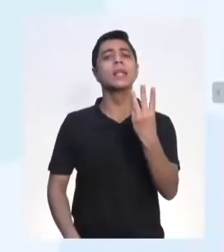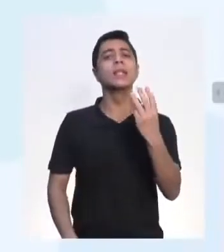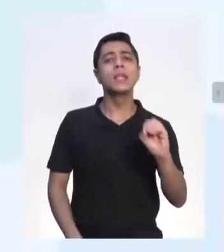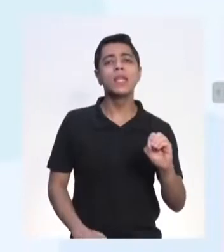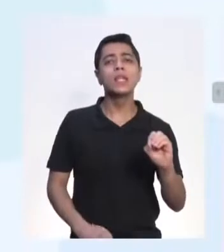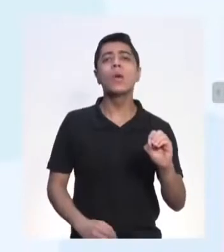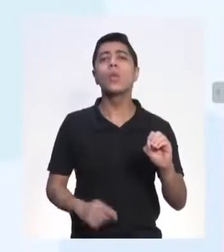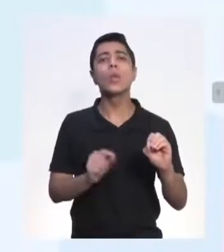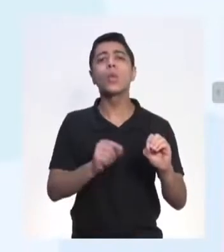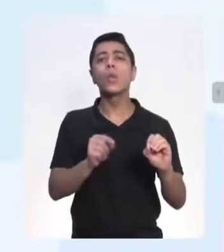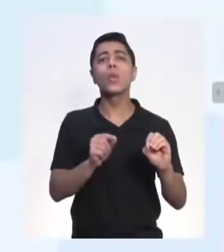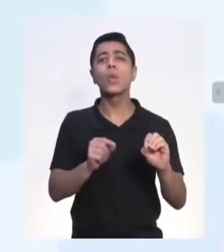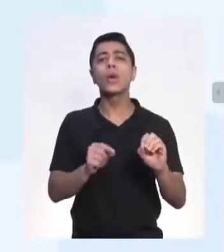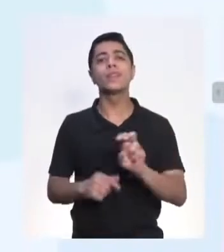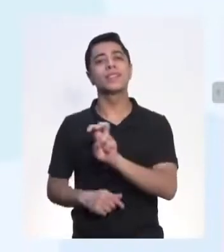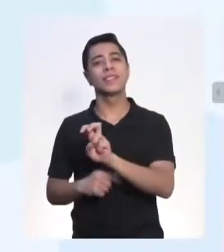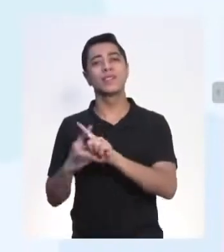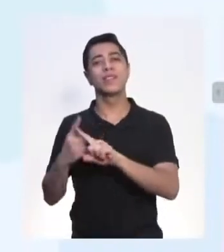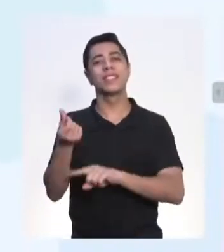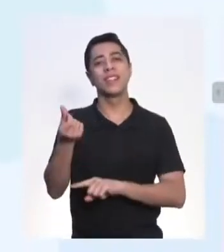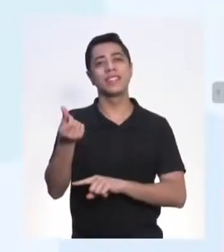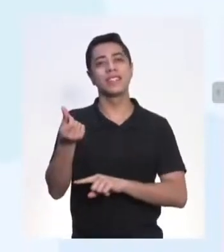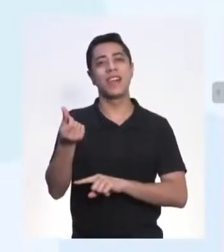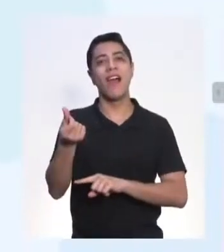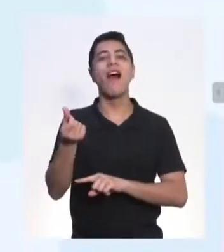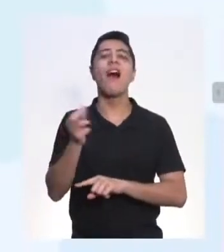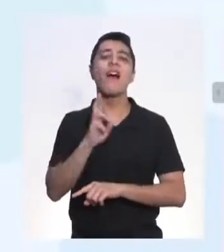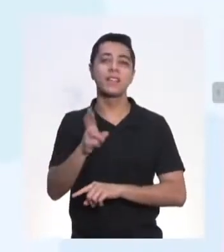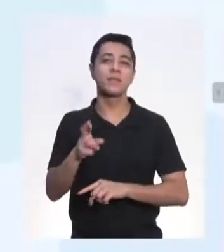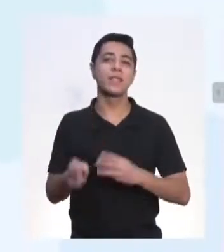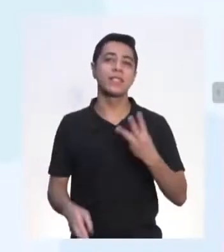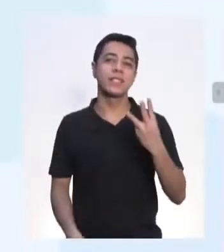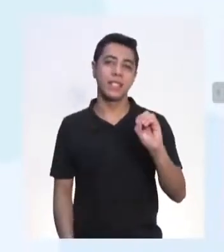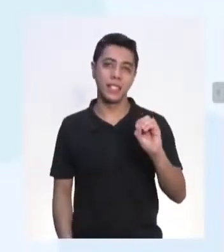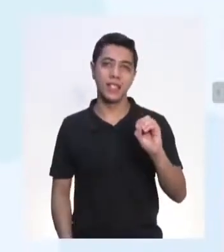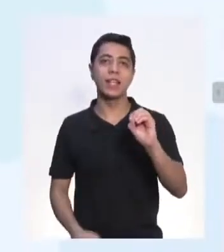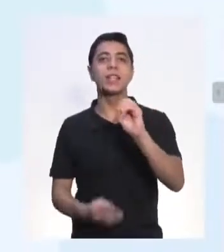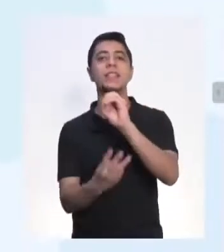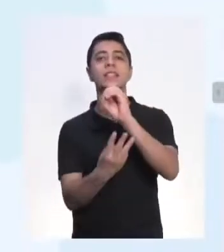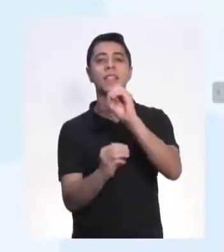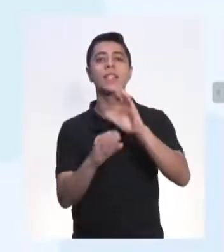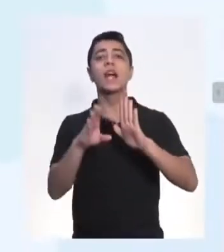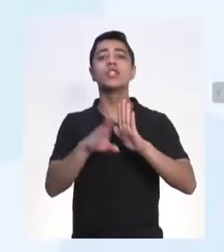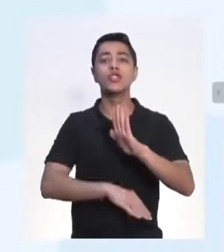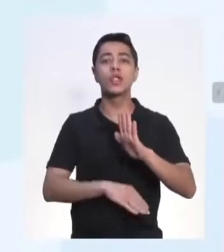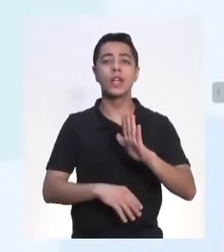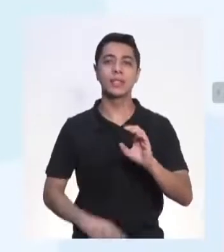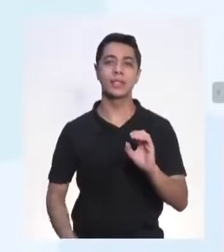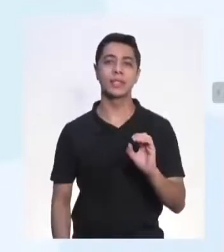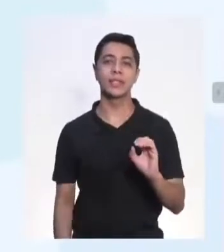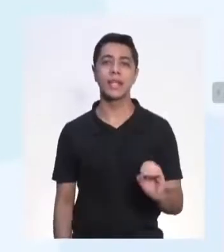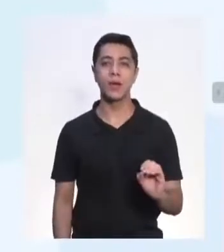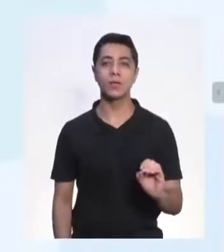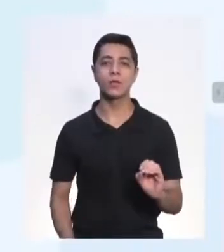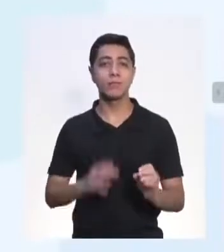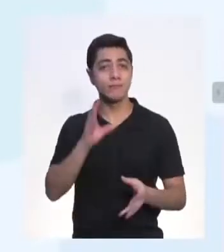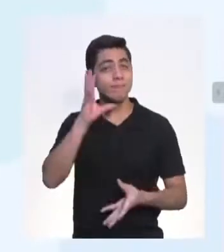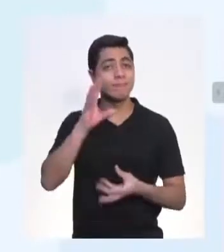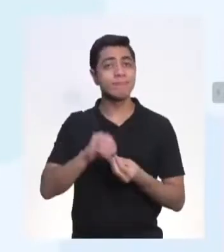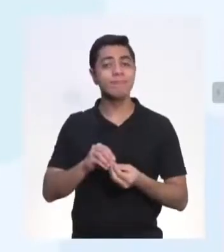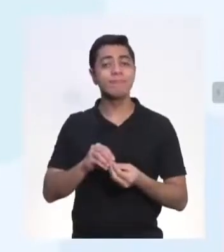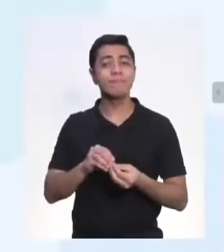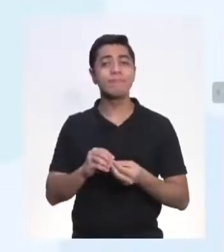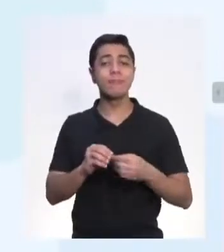5, 30 e resto 0. Então, 8 sobre 5 é a mesma coisa